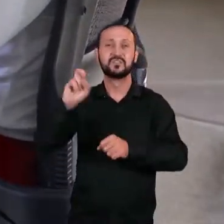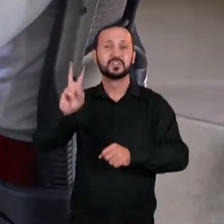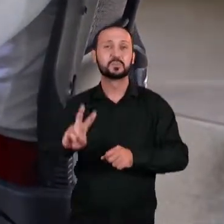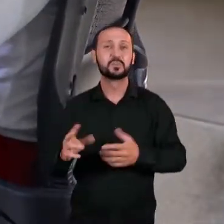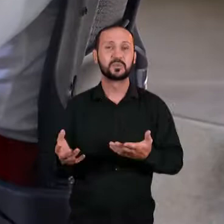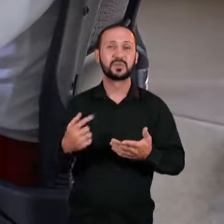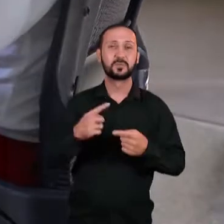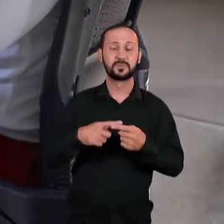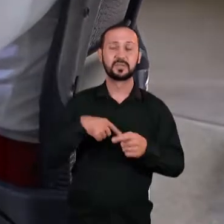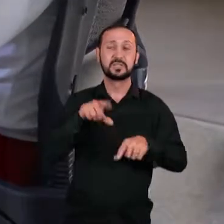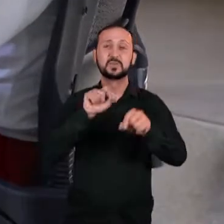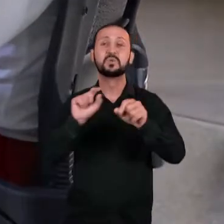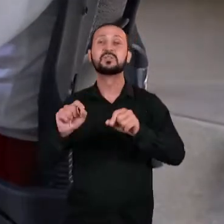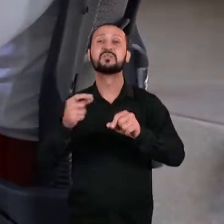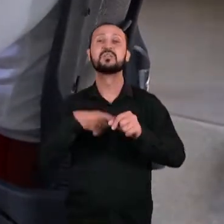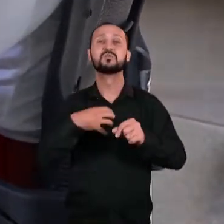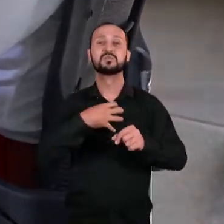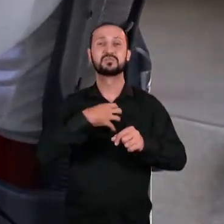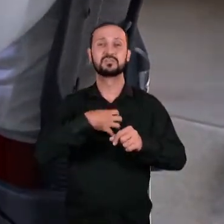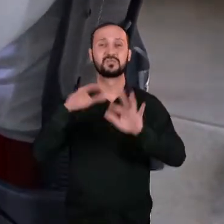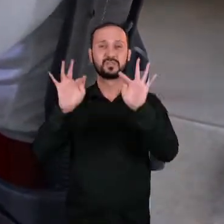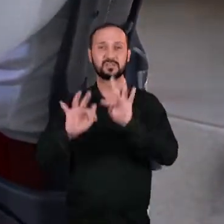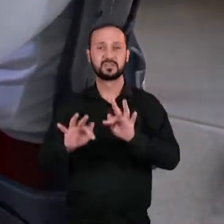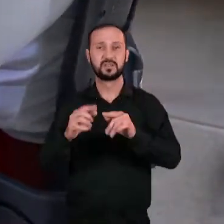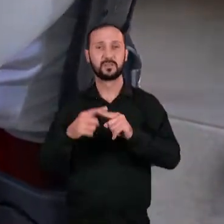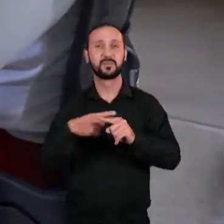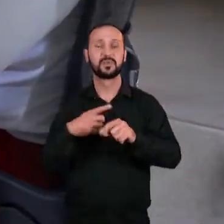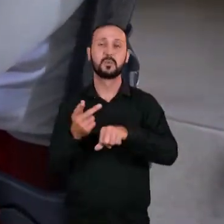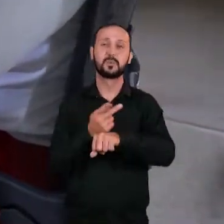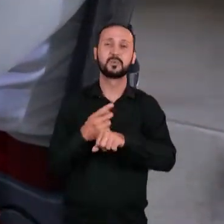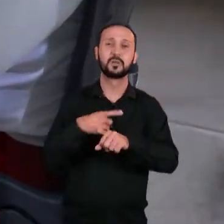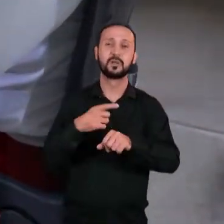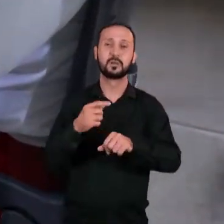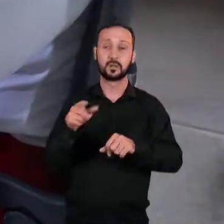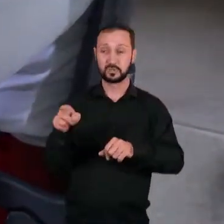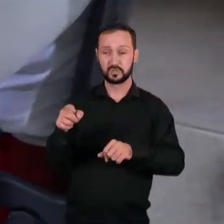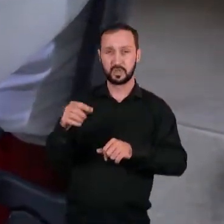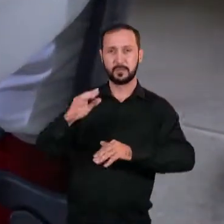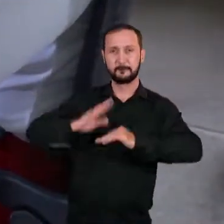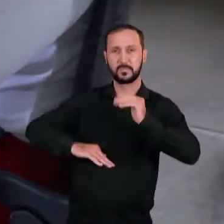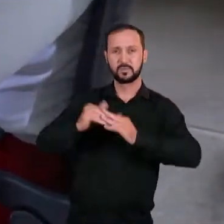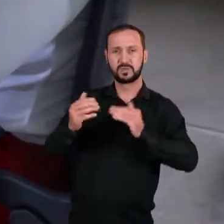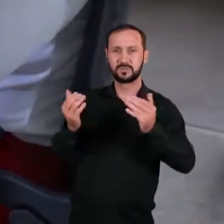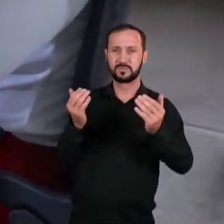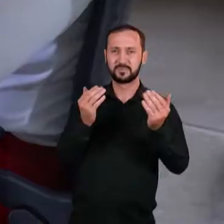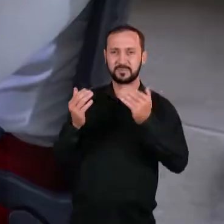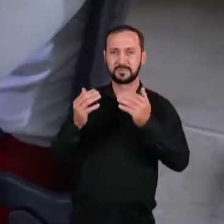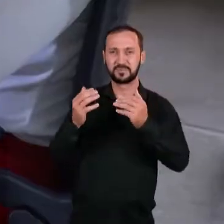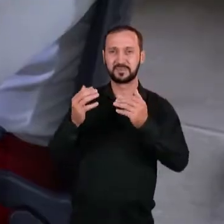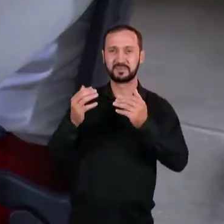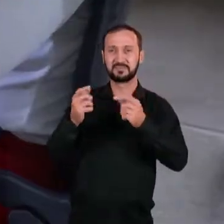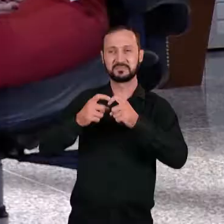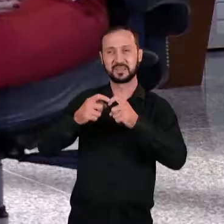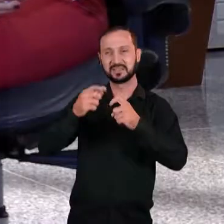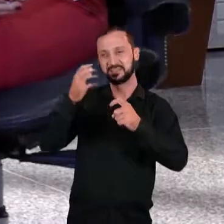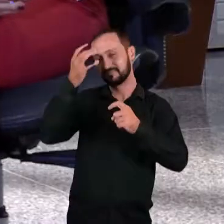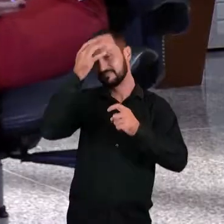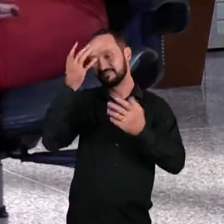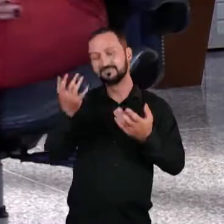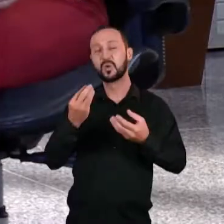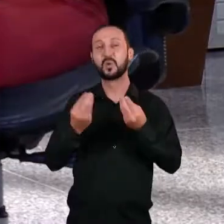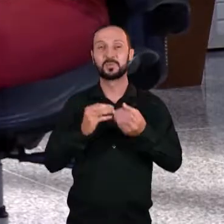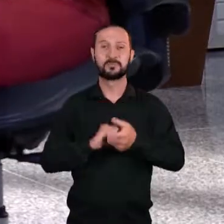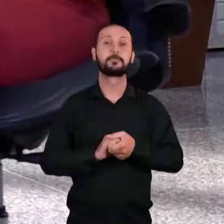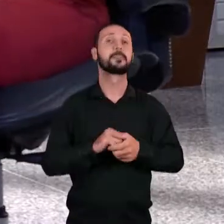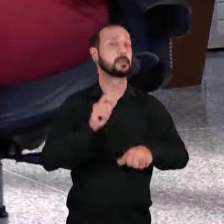traz felicidade, aptidão, porque o sucesso é consequência disso, né? A senhora, como psiquiatra, dá para dar uma diquinha para essas mães? Nessa época